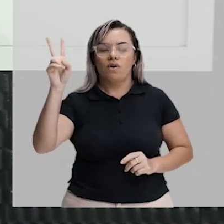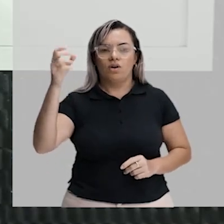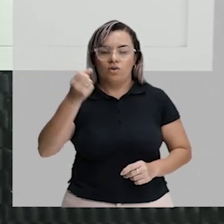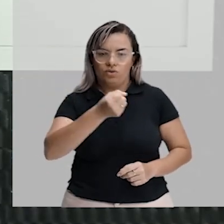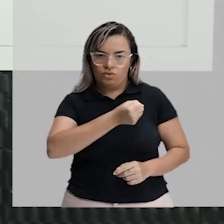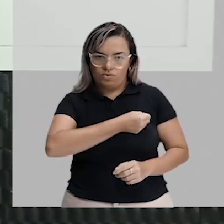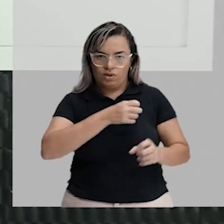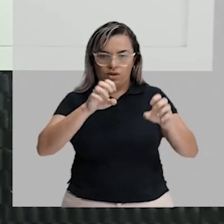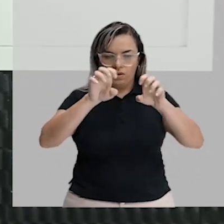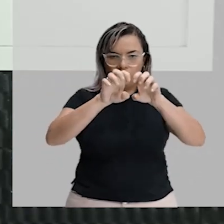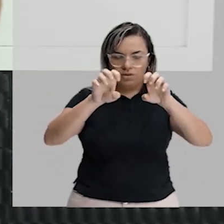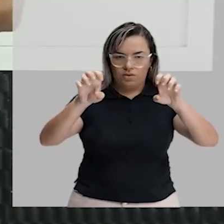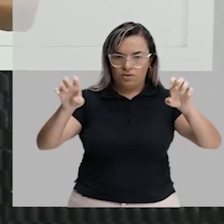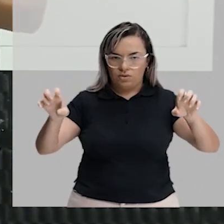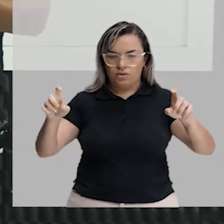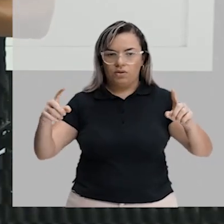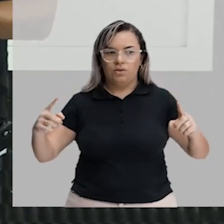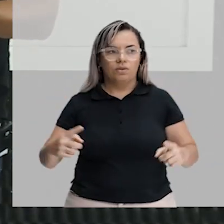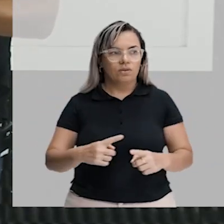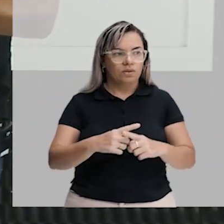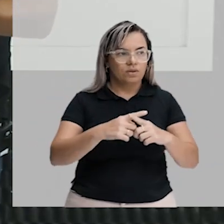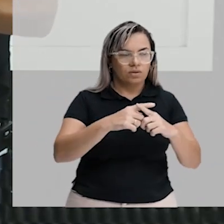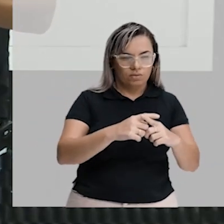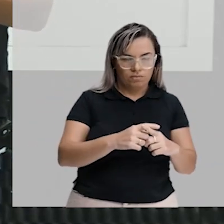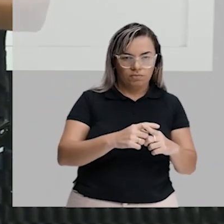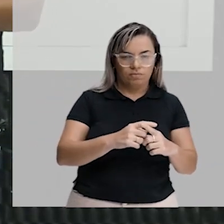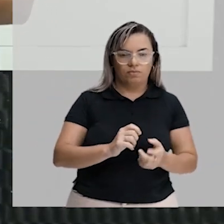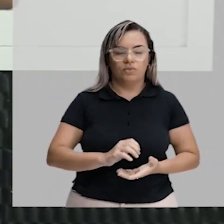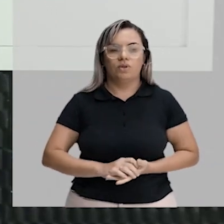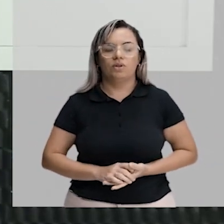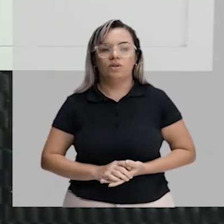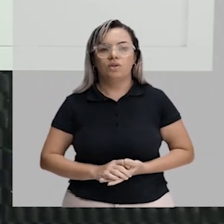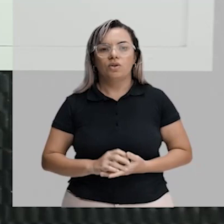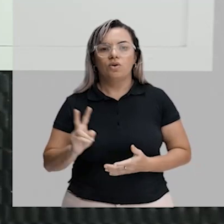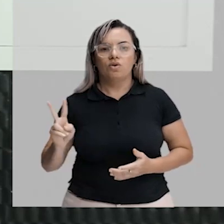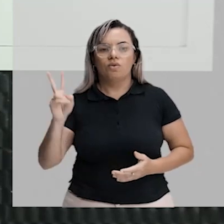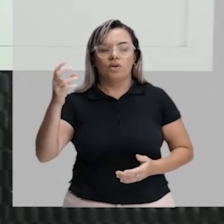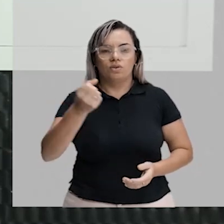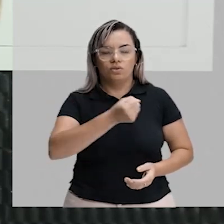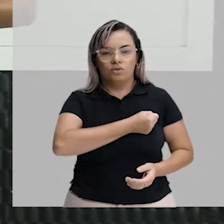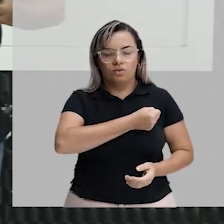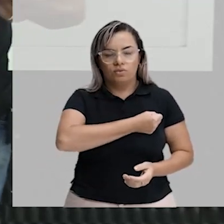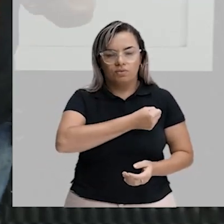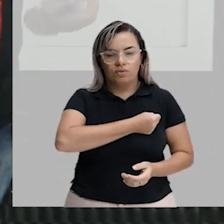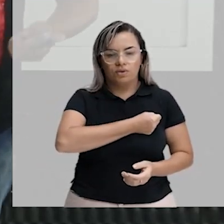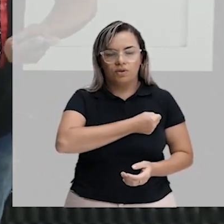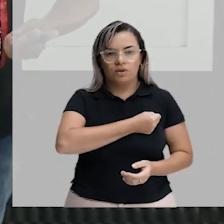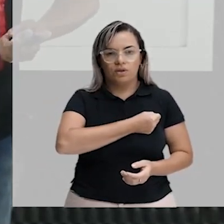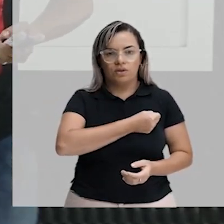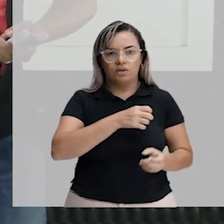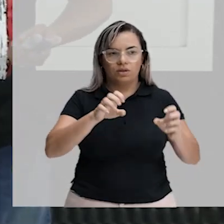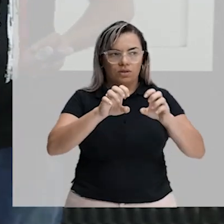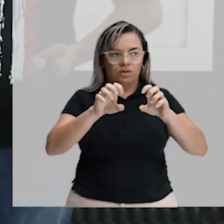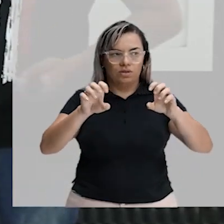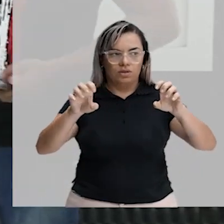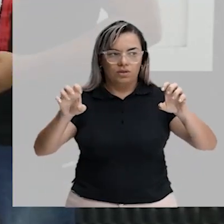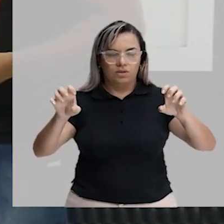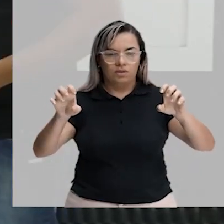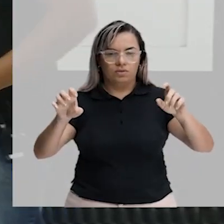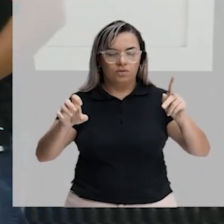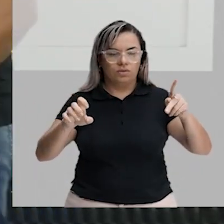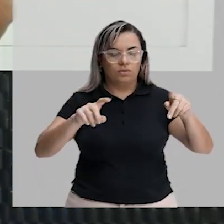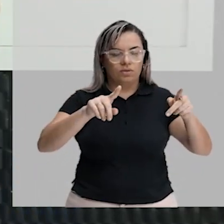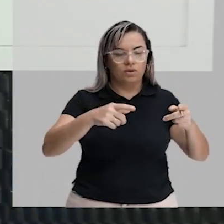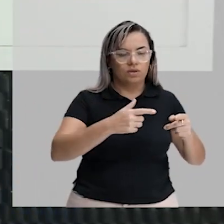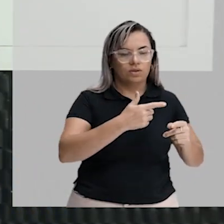15, isso quer dizer que o valor numérico da expressão é 15 quando o x for igual a 2. Tá? Então, isso